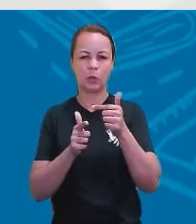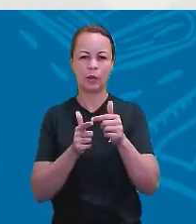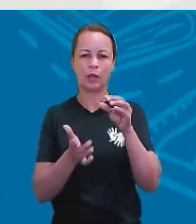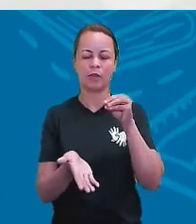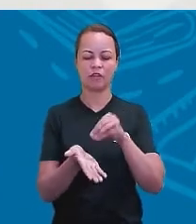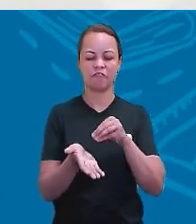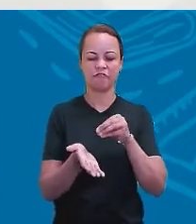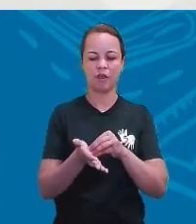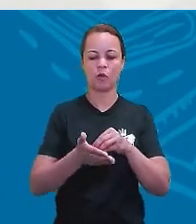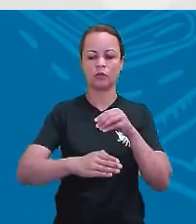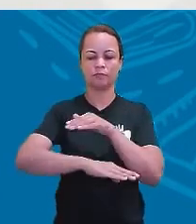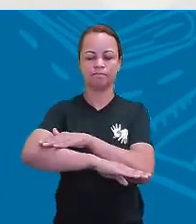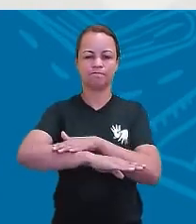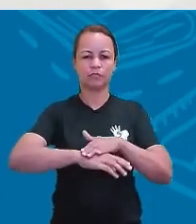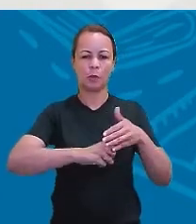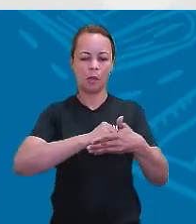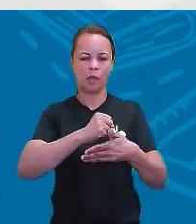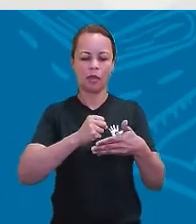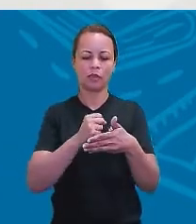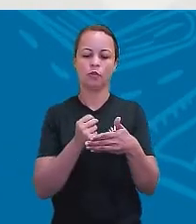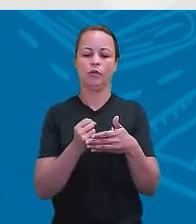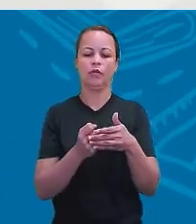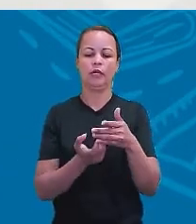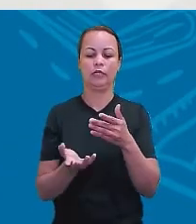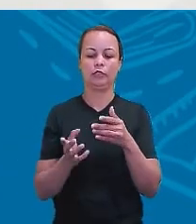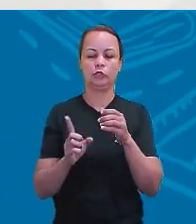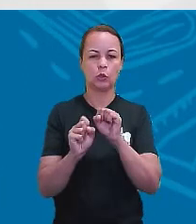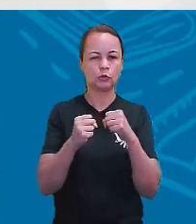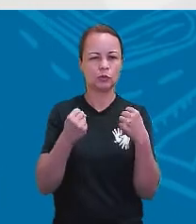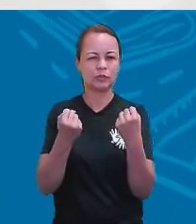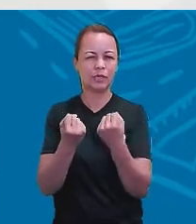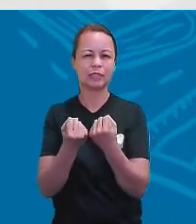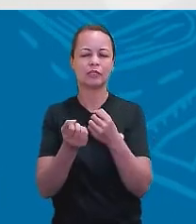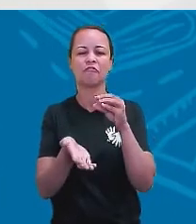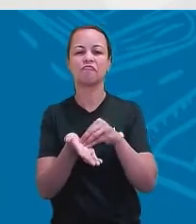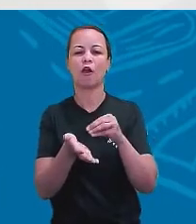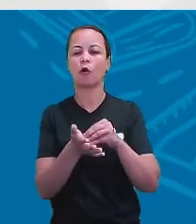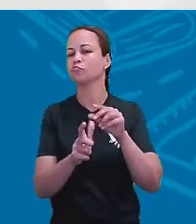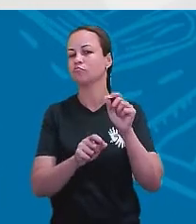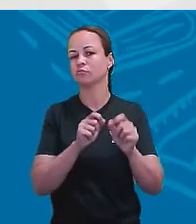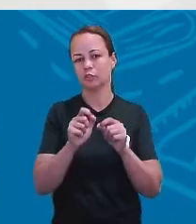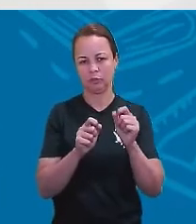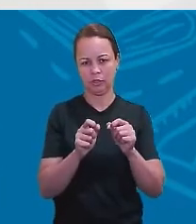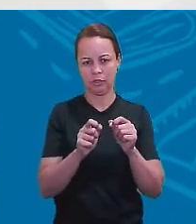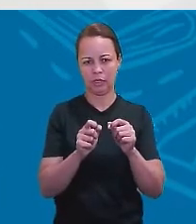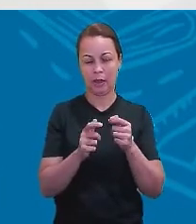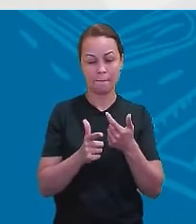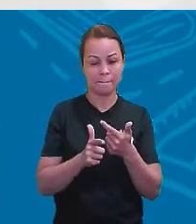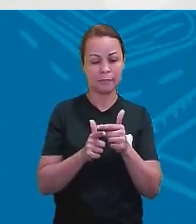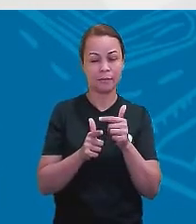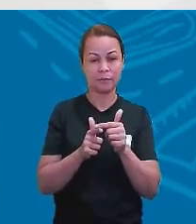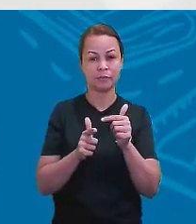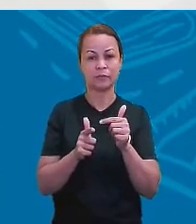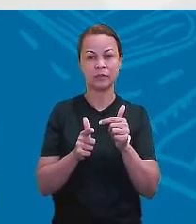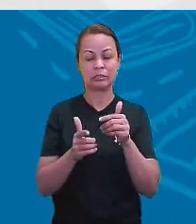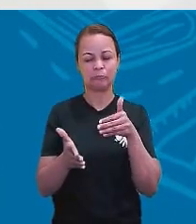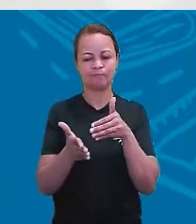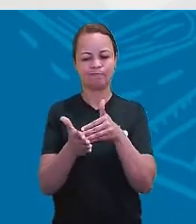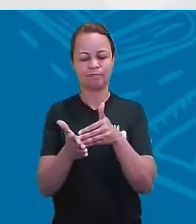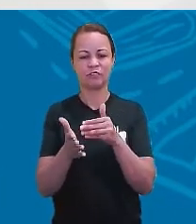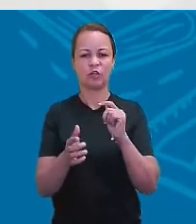ambiente e a sociedade? O que é que o saneamento básico, a falta de saneamento básico vai provocar, vai impactar